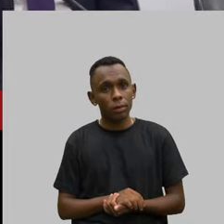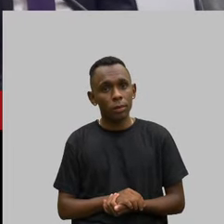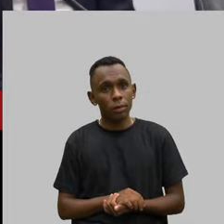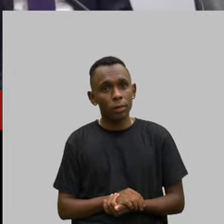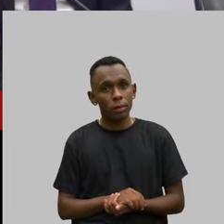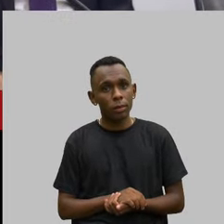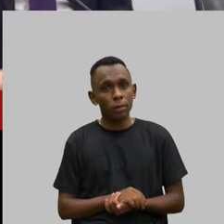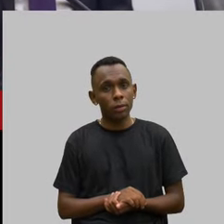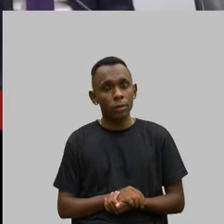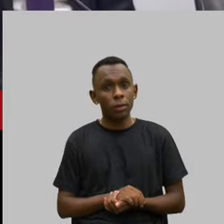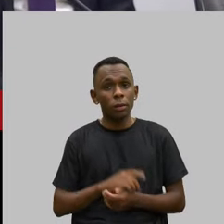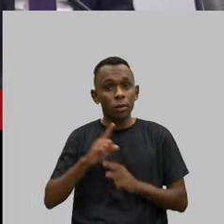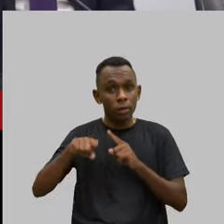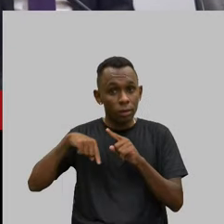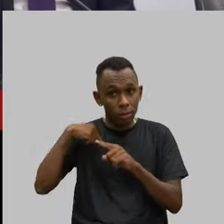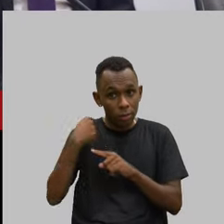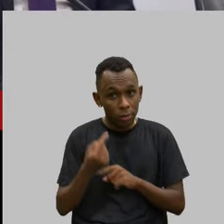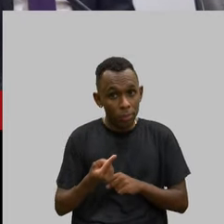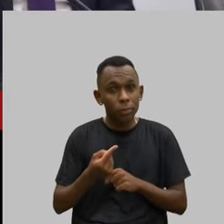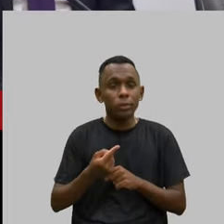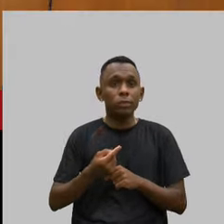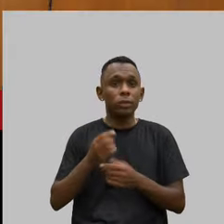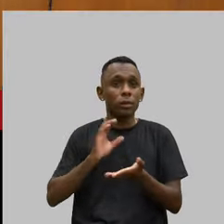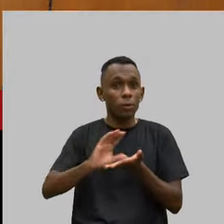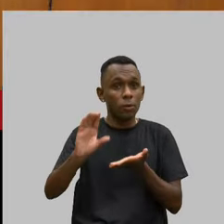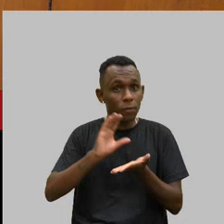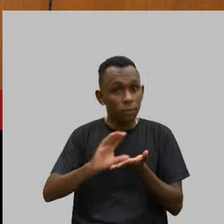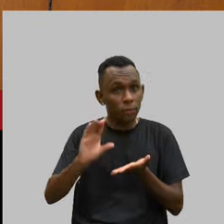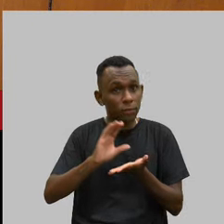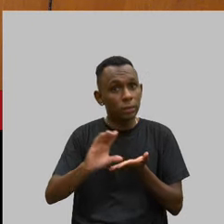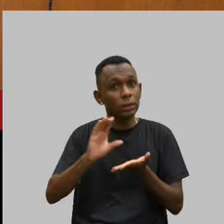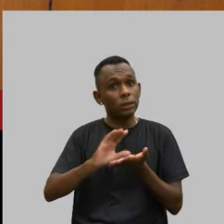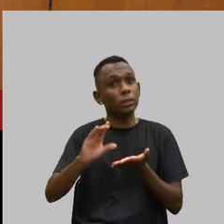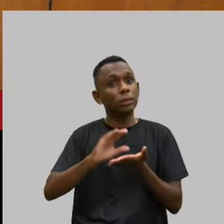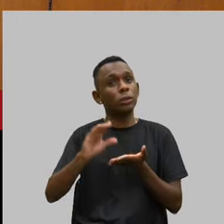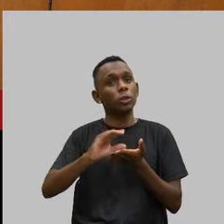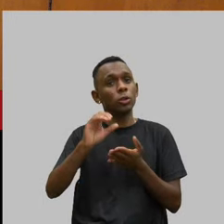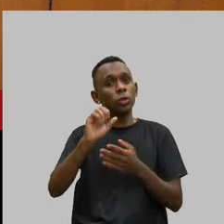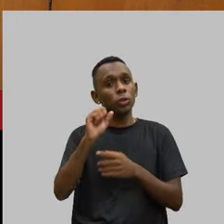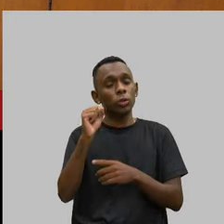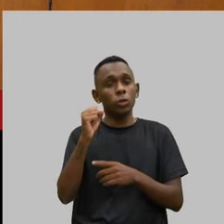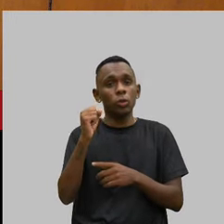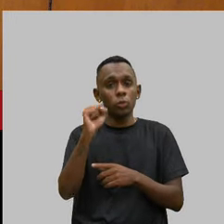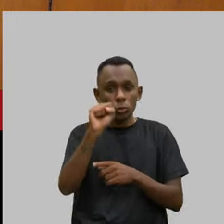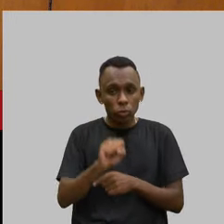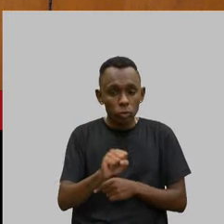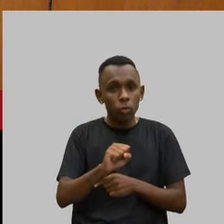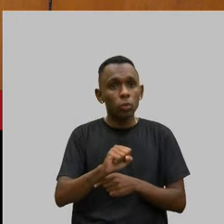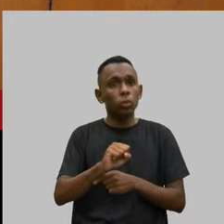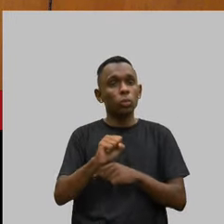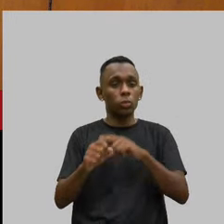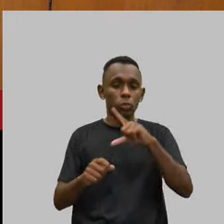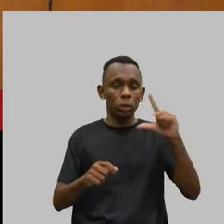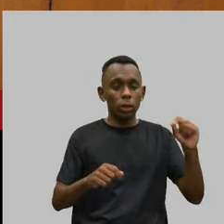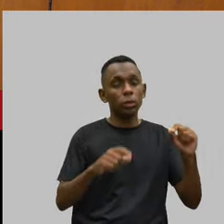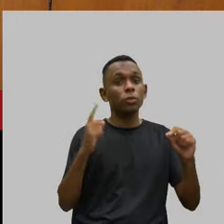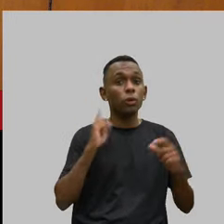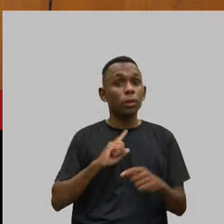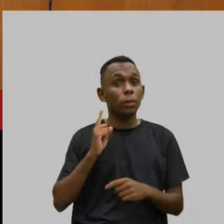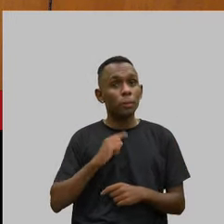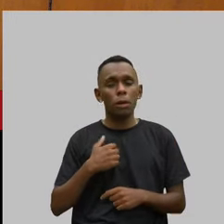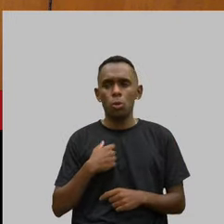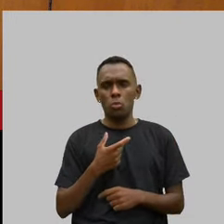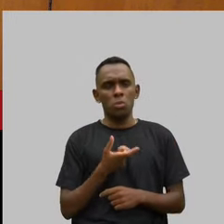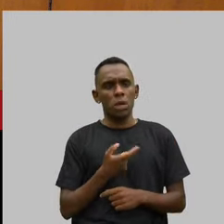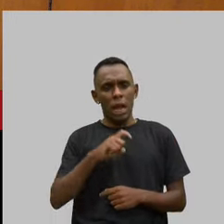que depois de tanto de obra investimento que euv falando aqui no sul no triângulo e agora no norte só aumenta minha inveja